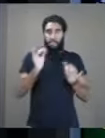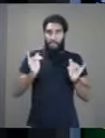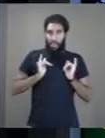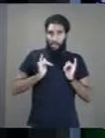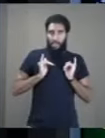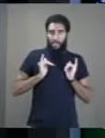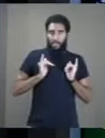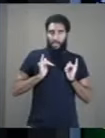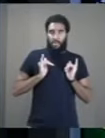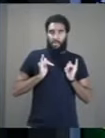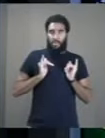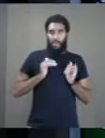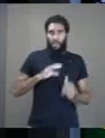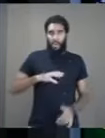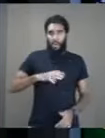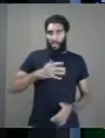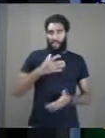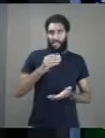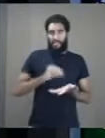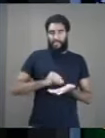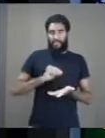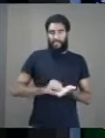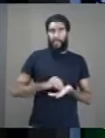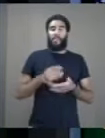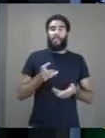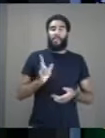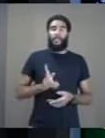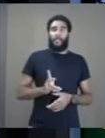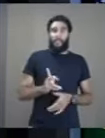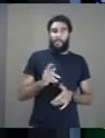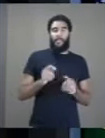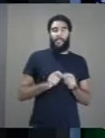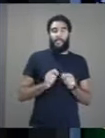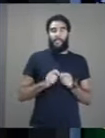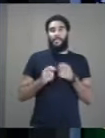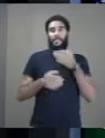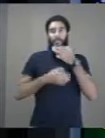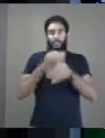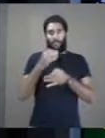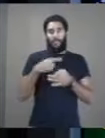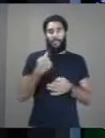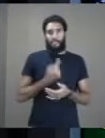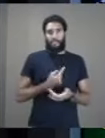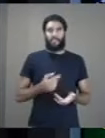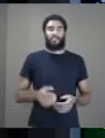Ele continua usurpando as nossas prerrogativas do parlamento,